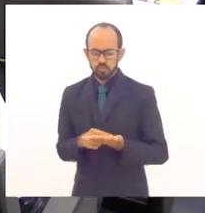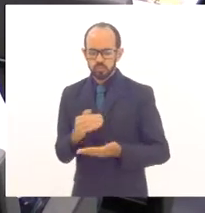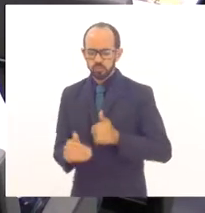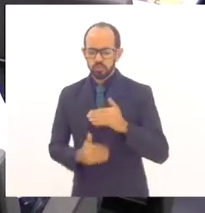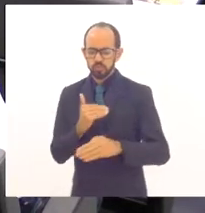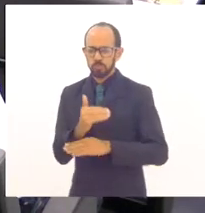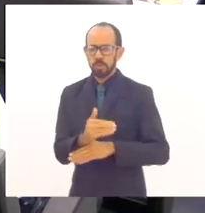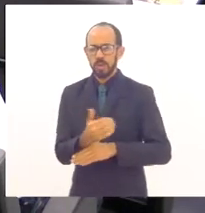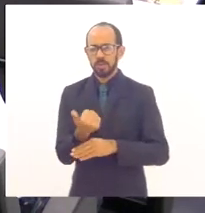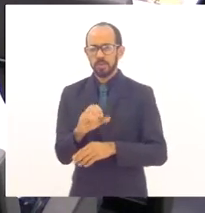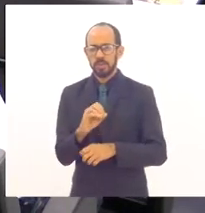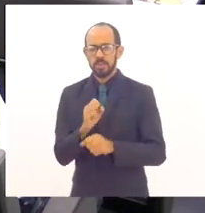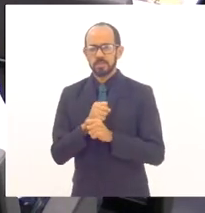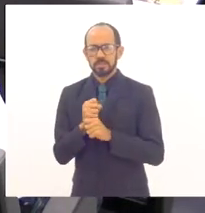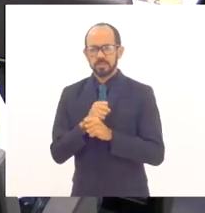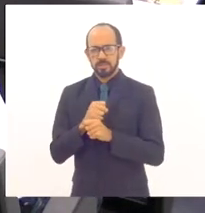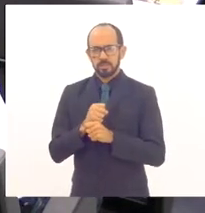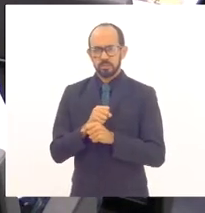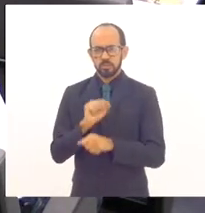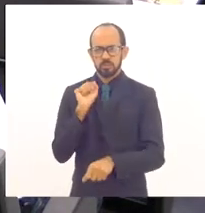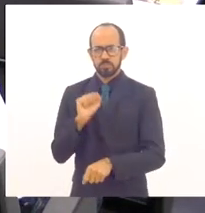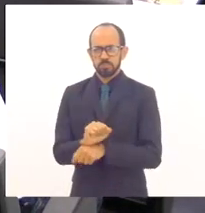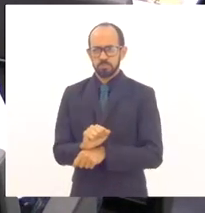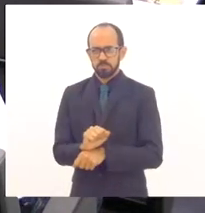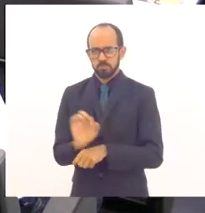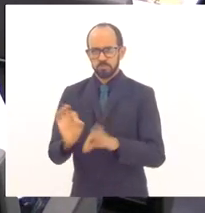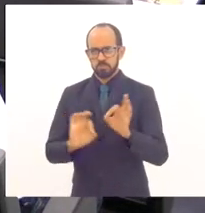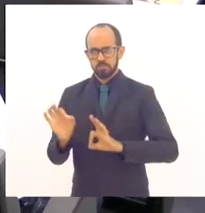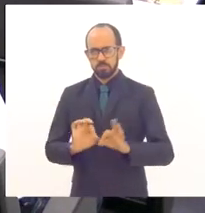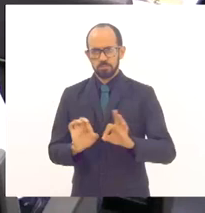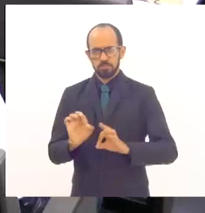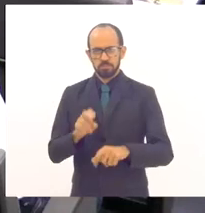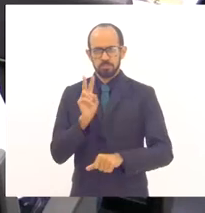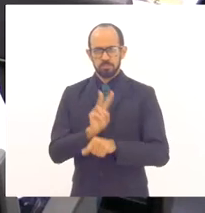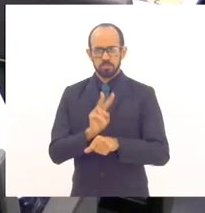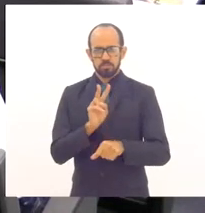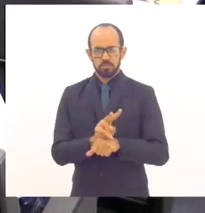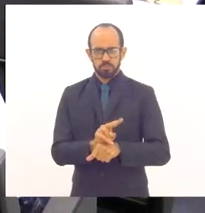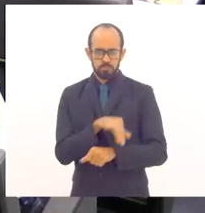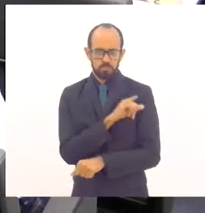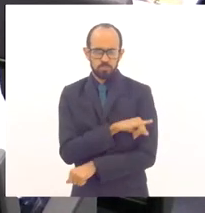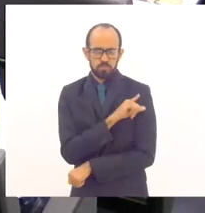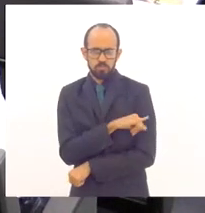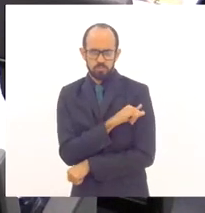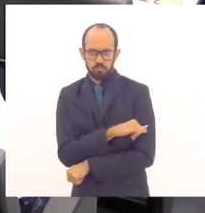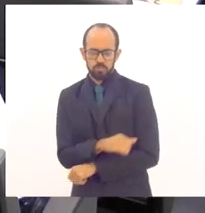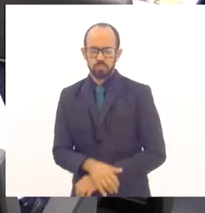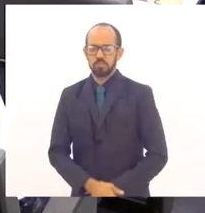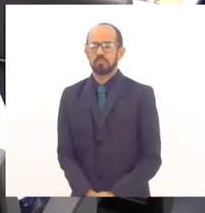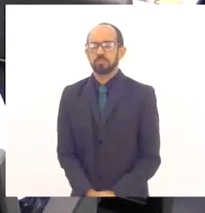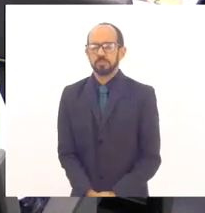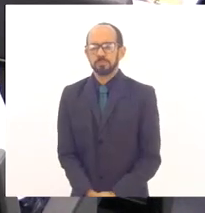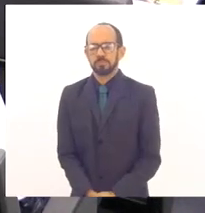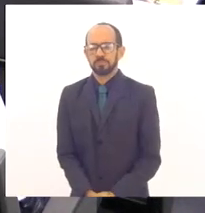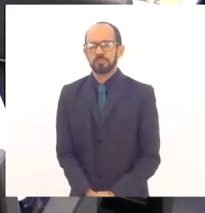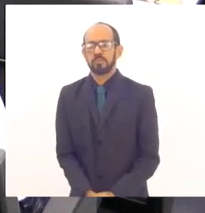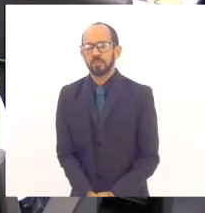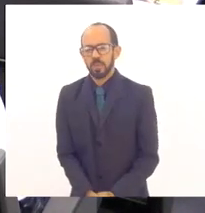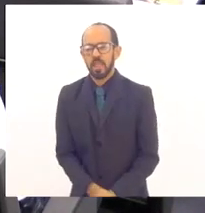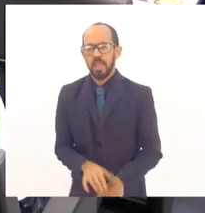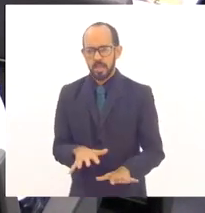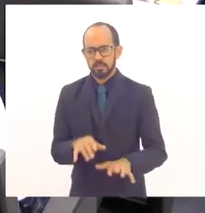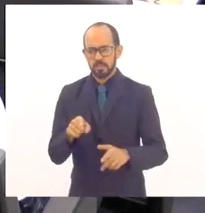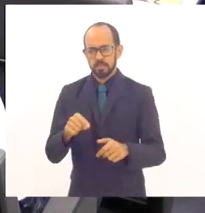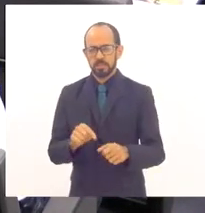década de estagnação do plano de salvaguarda do Rio de Janeiro. Porque é isso que está em